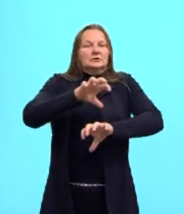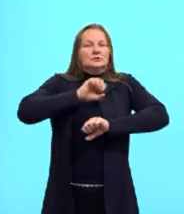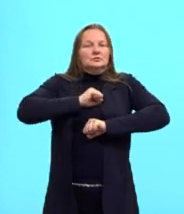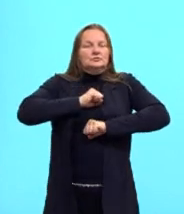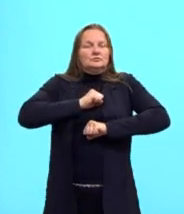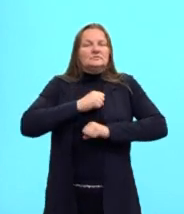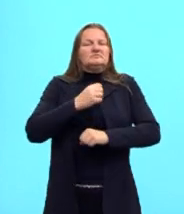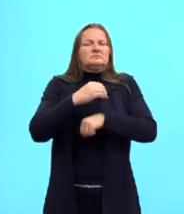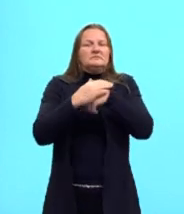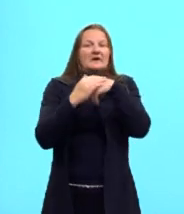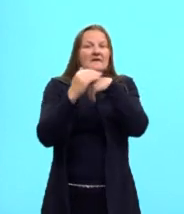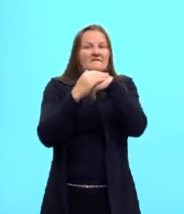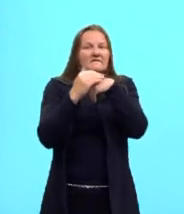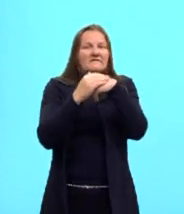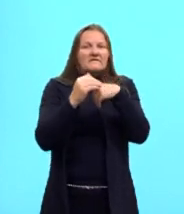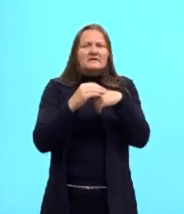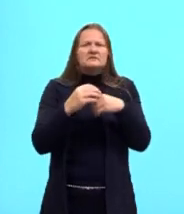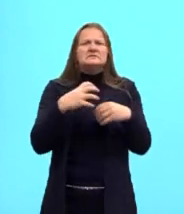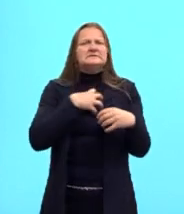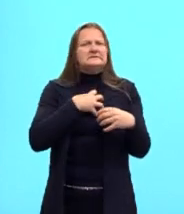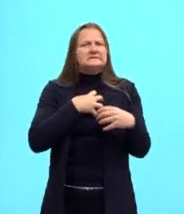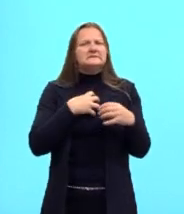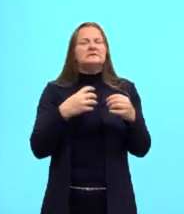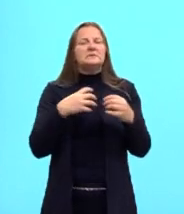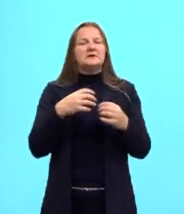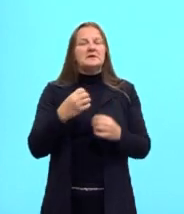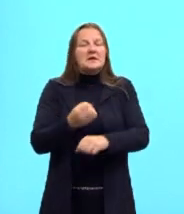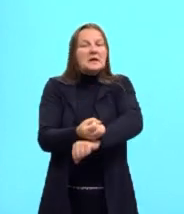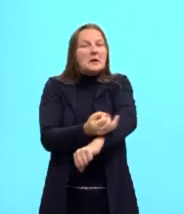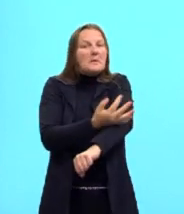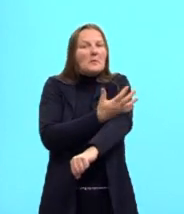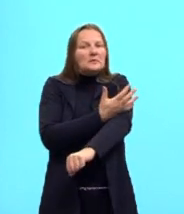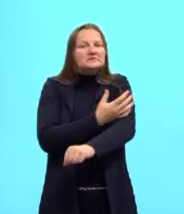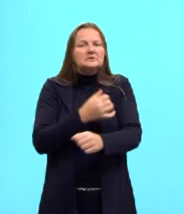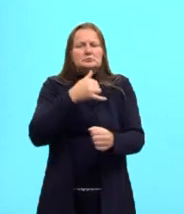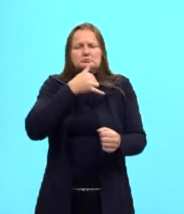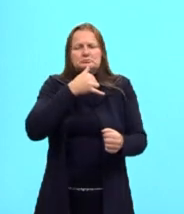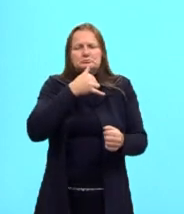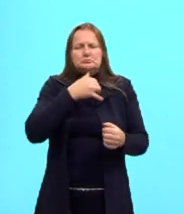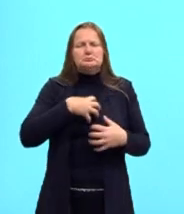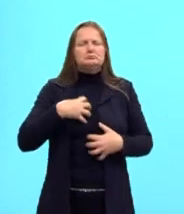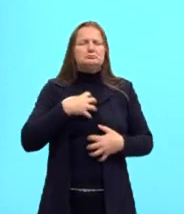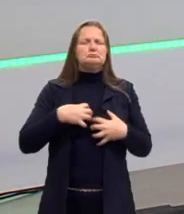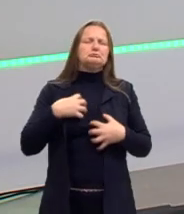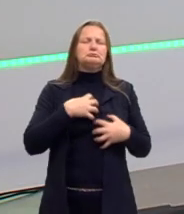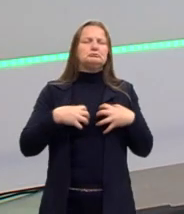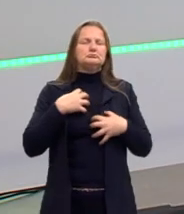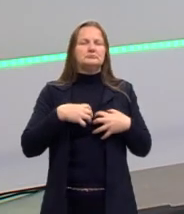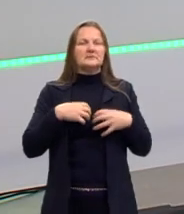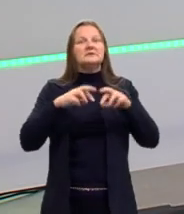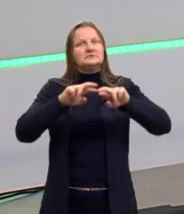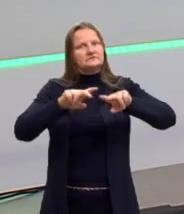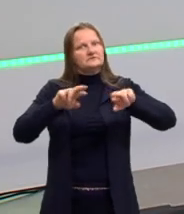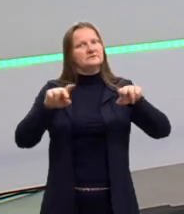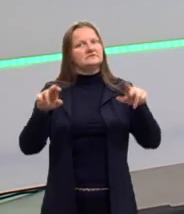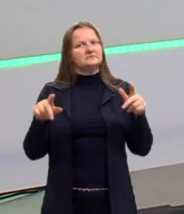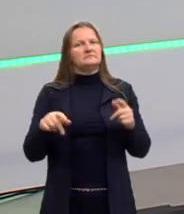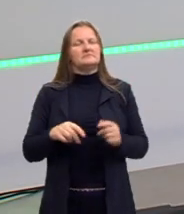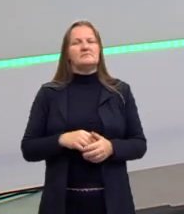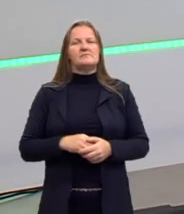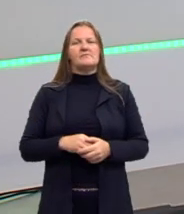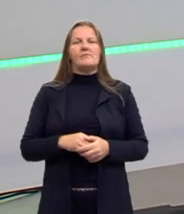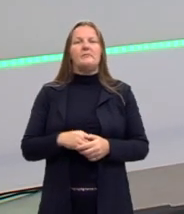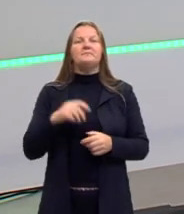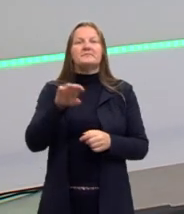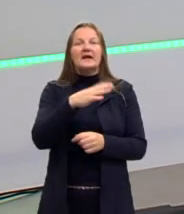fatores afetivos e ao estado emocional ou ânimo da pessoa tá então alguns aí dos